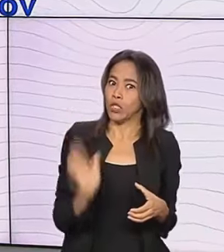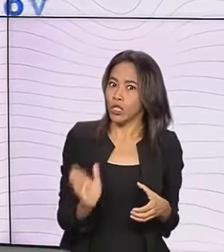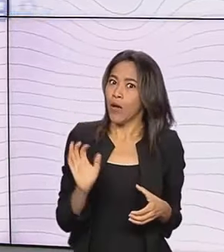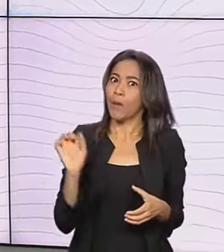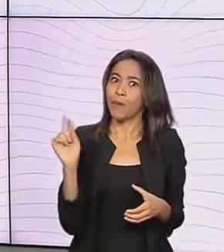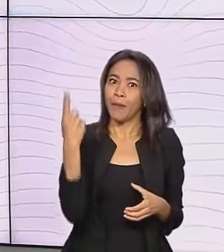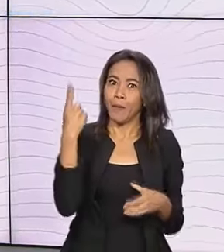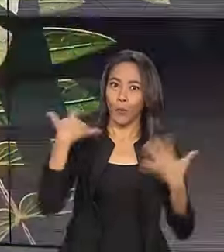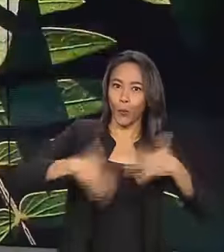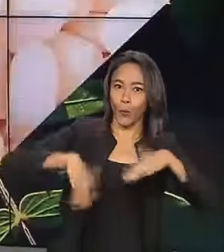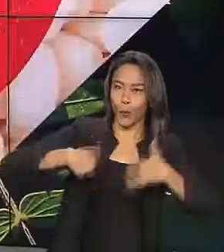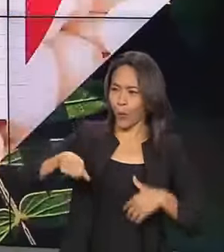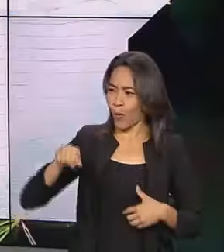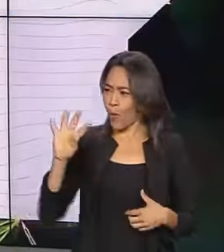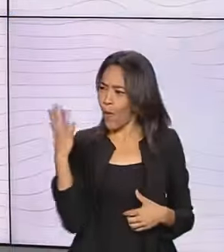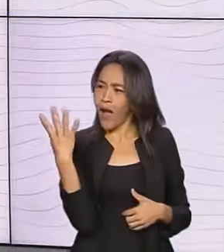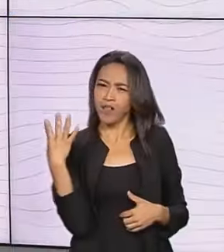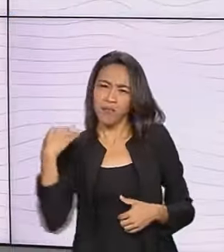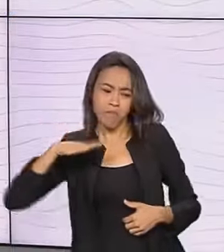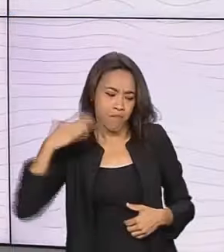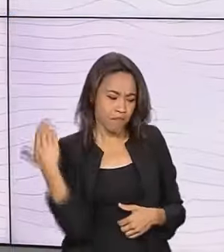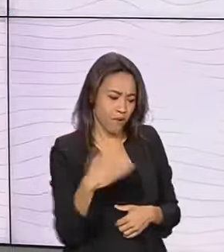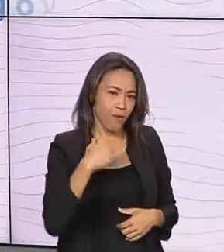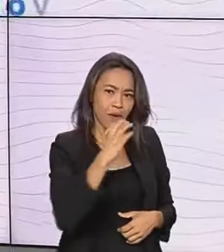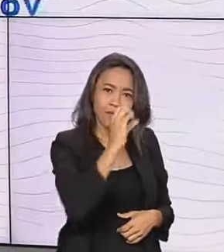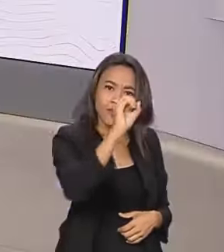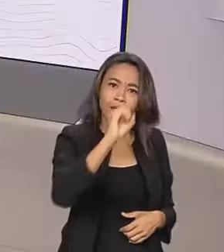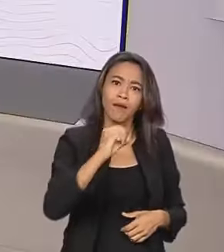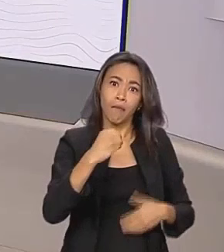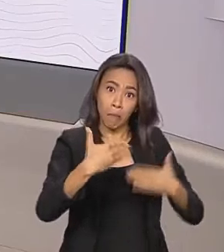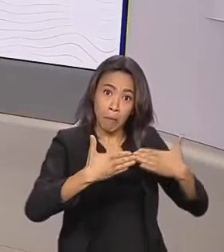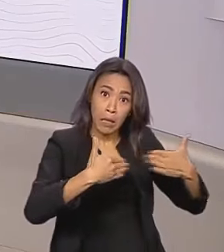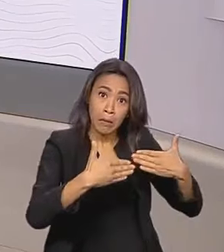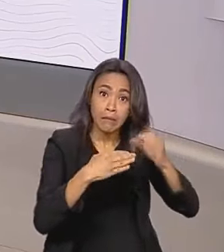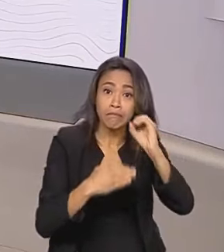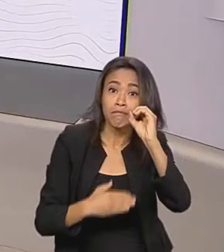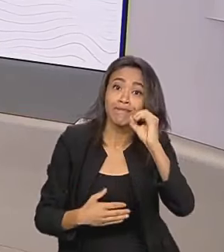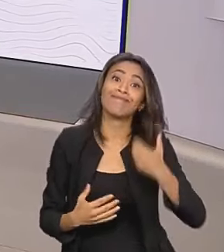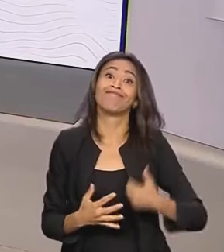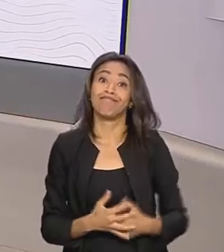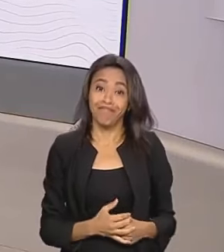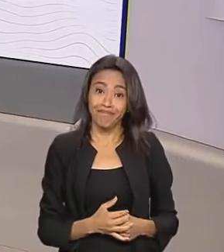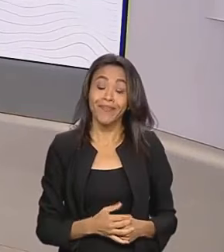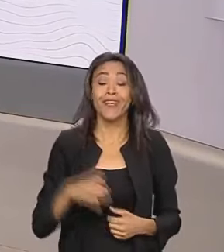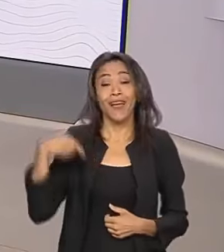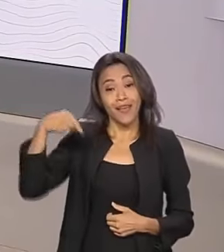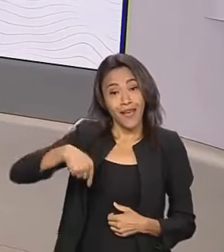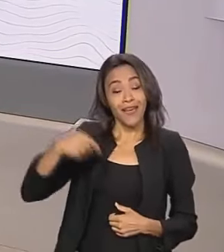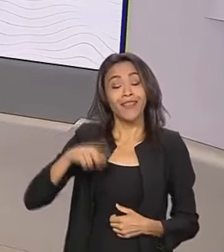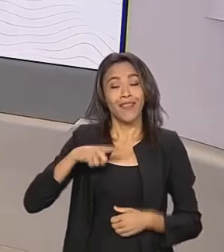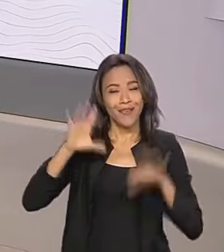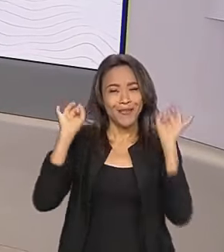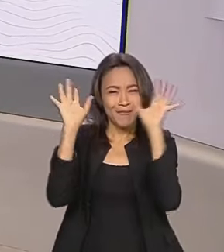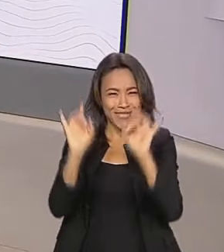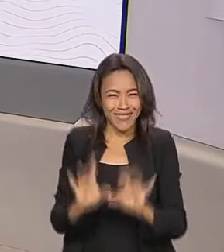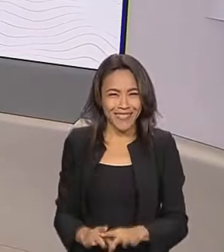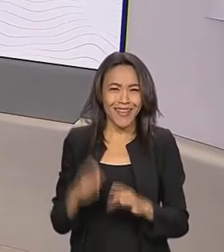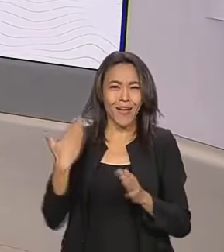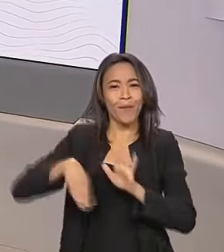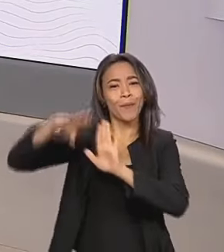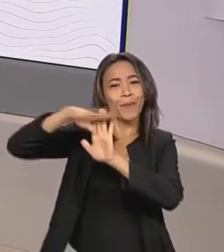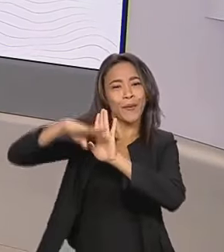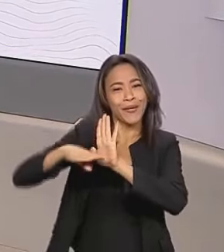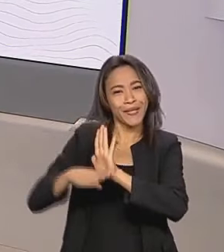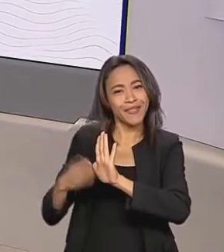primeiro jogo por 4 a 0 contra o Panamá e a EBC tem programa especial sobre o tema é o Copa